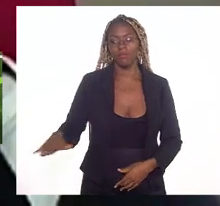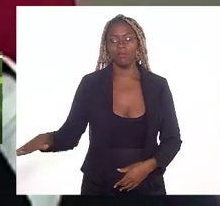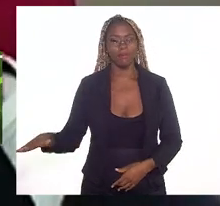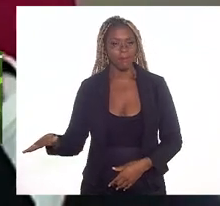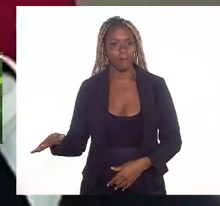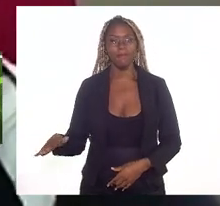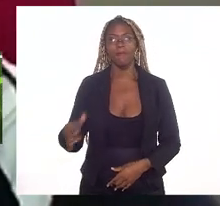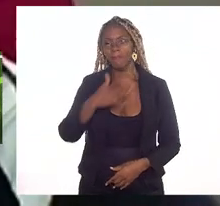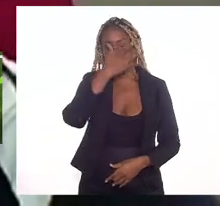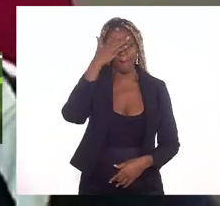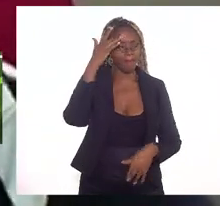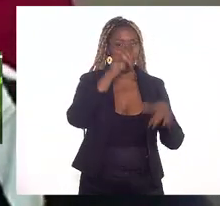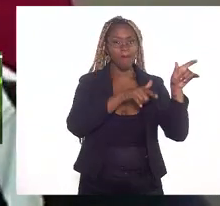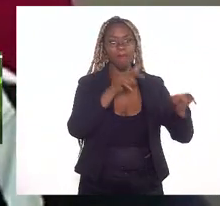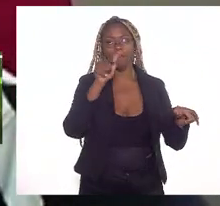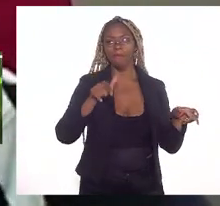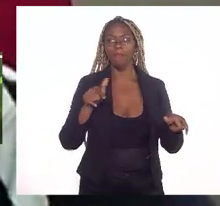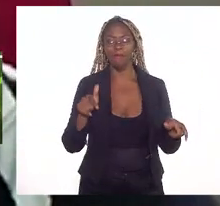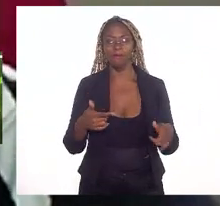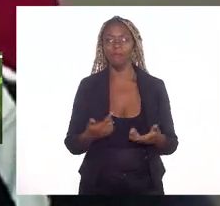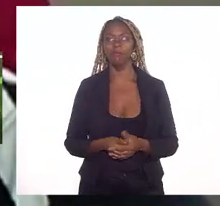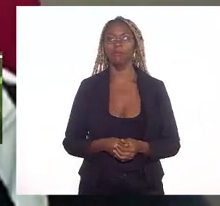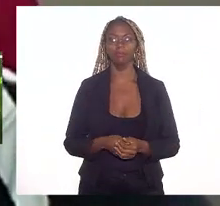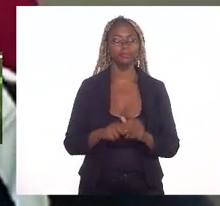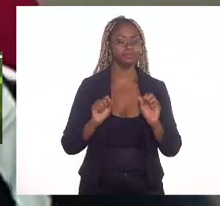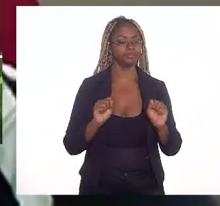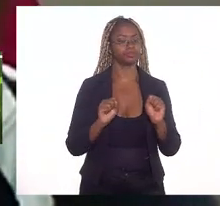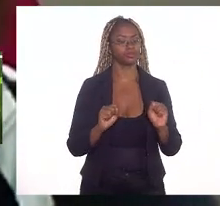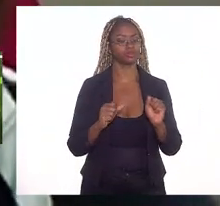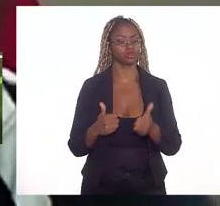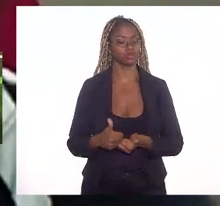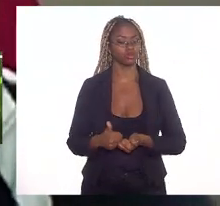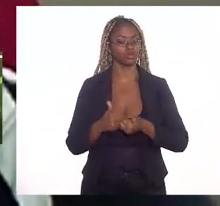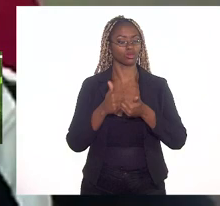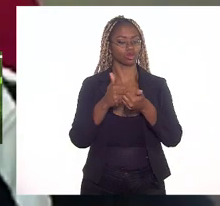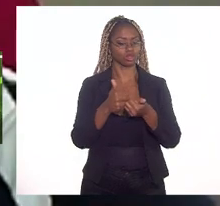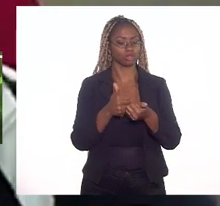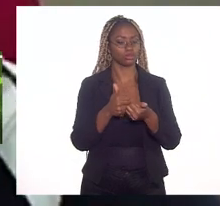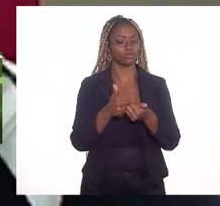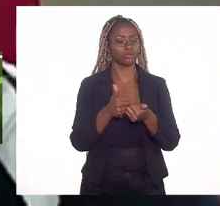crianças, dessas pessoas, seja através, né, do apoio